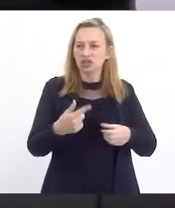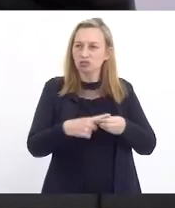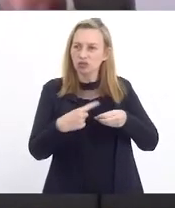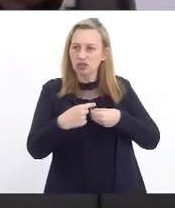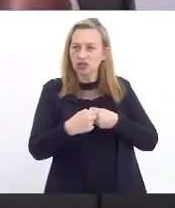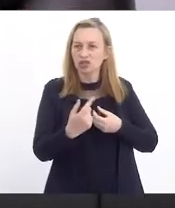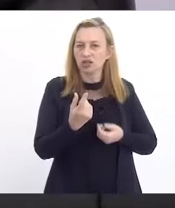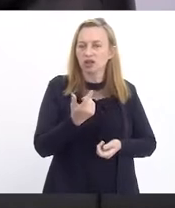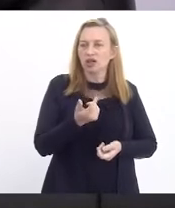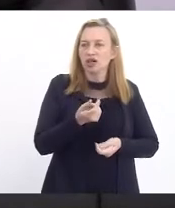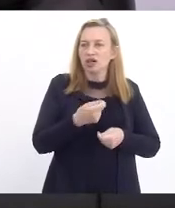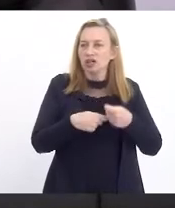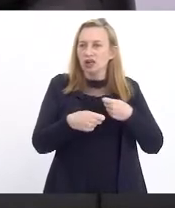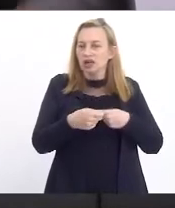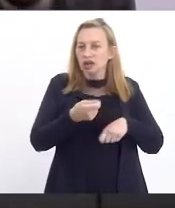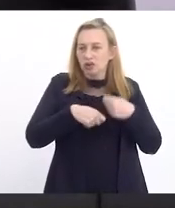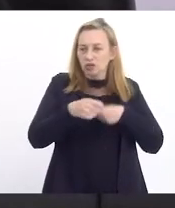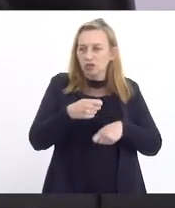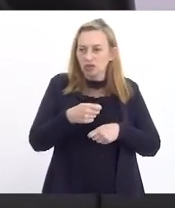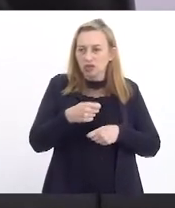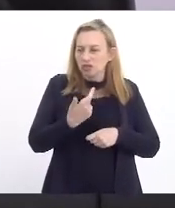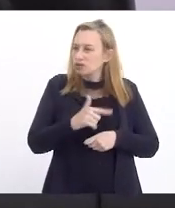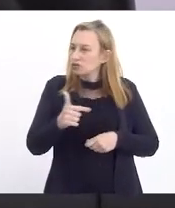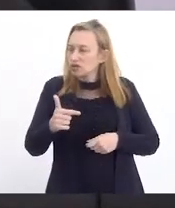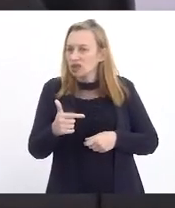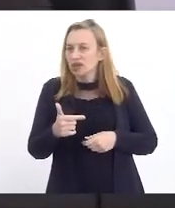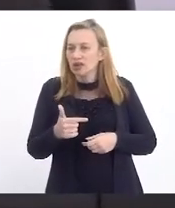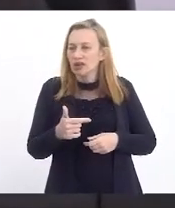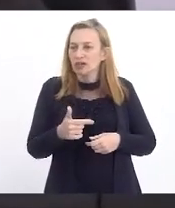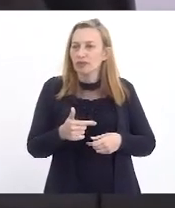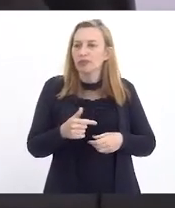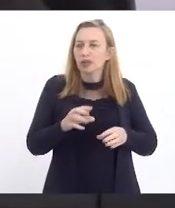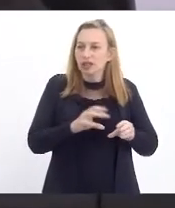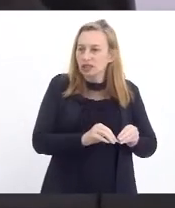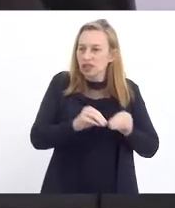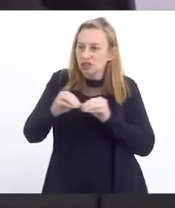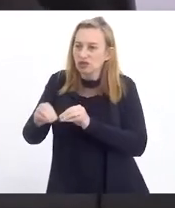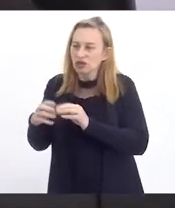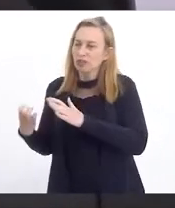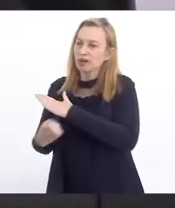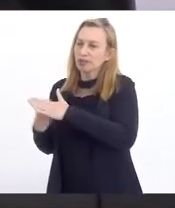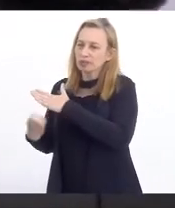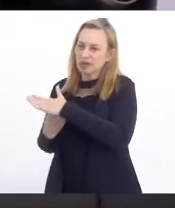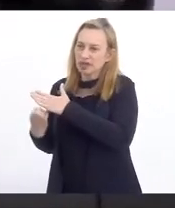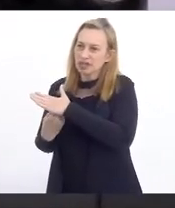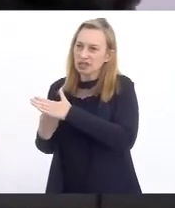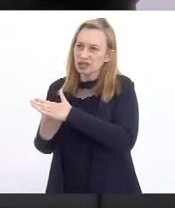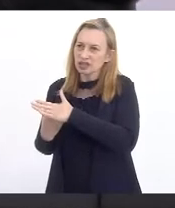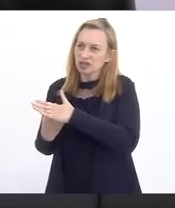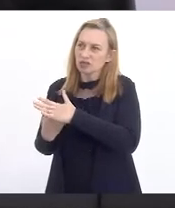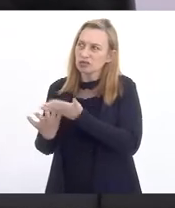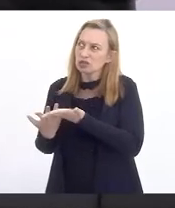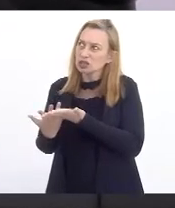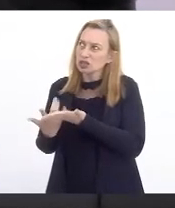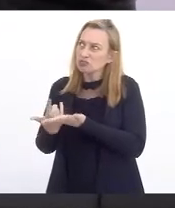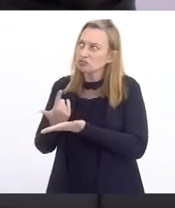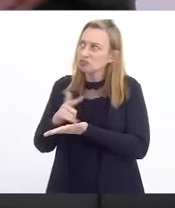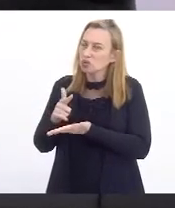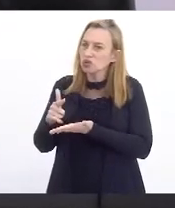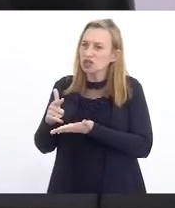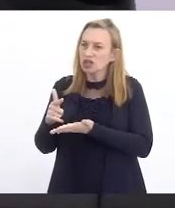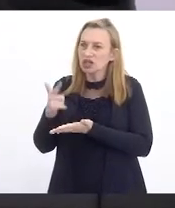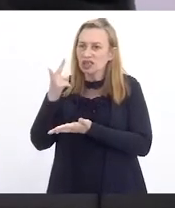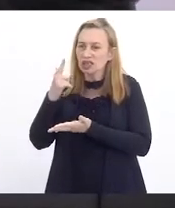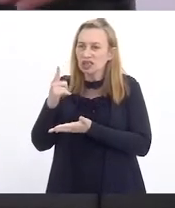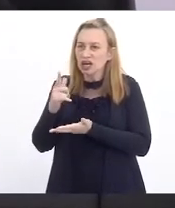viabilidade econômica para manter, tá? Para que a gente transfira isso para a concessionária, para que, enfim, não tenha a impressão de que está